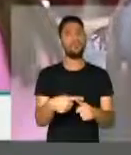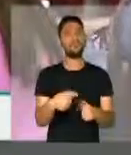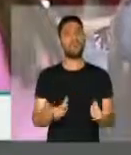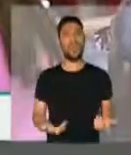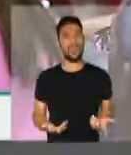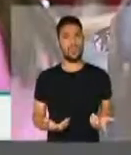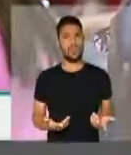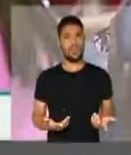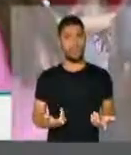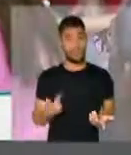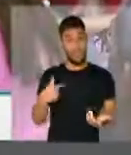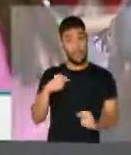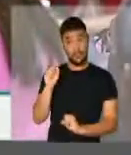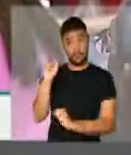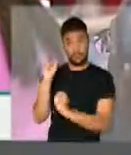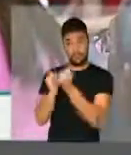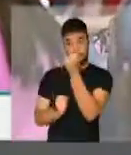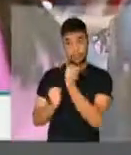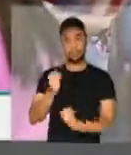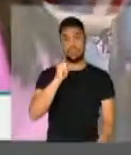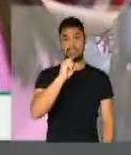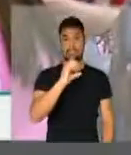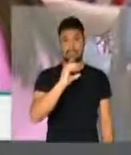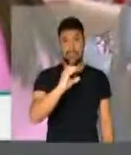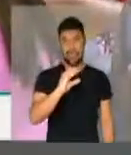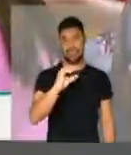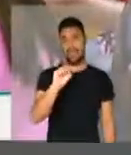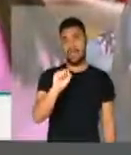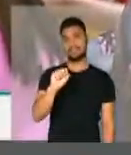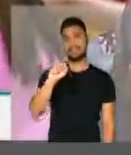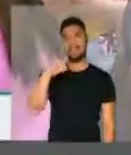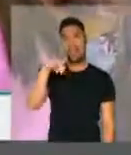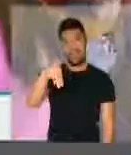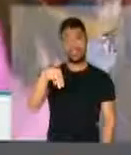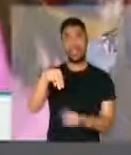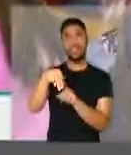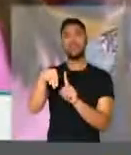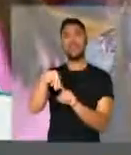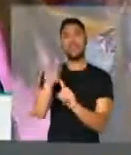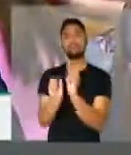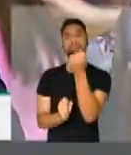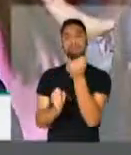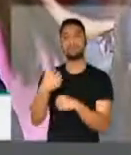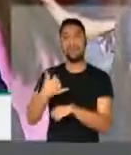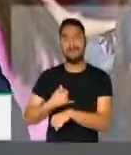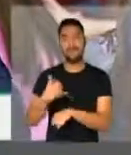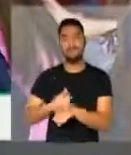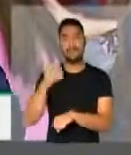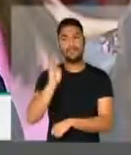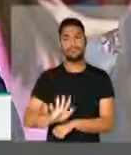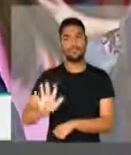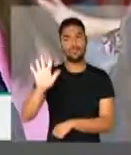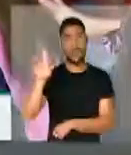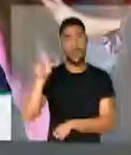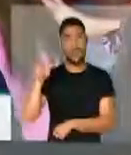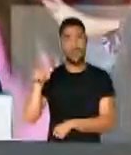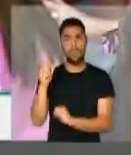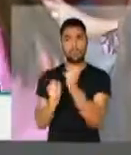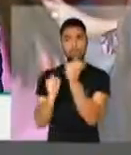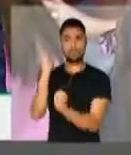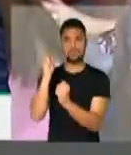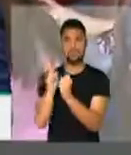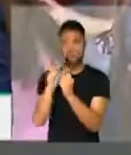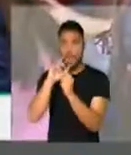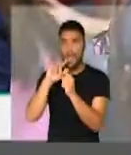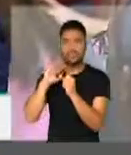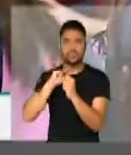da ganância da CSN, a Companhia Siderúrgica Nacional. É incrível